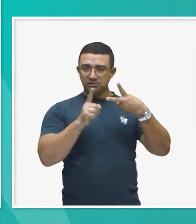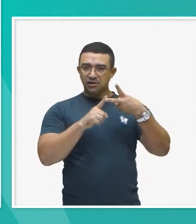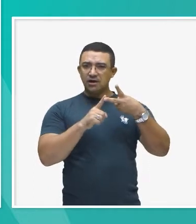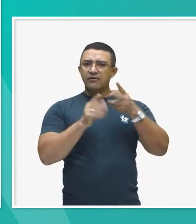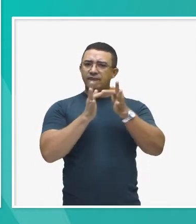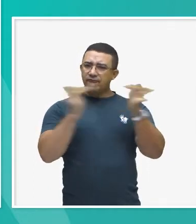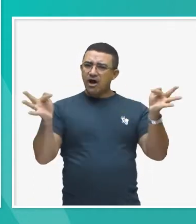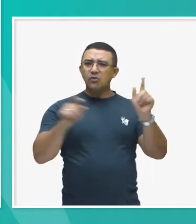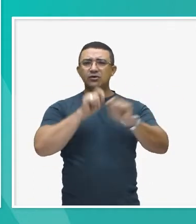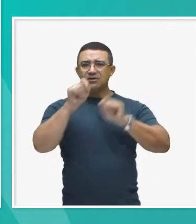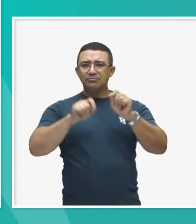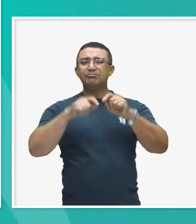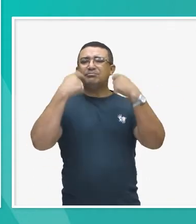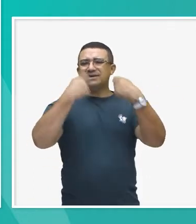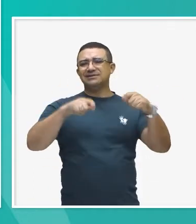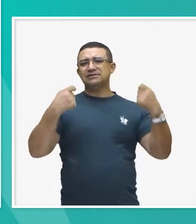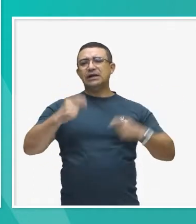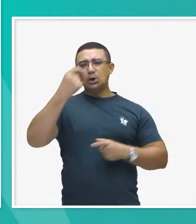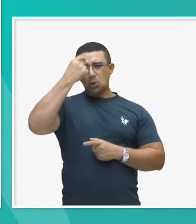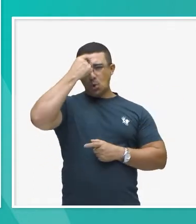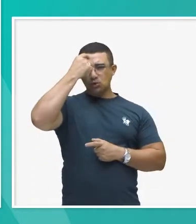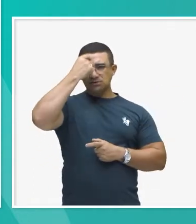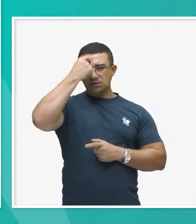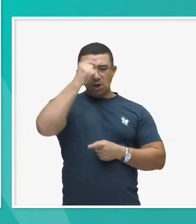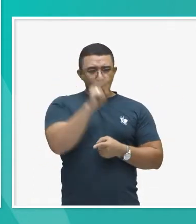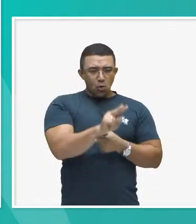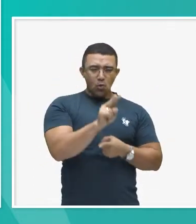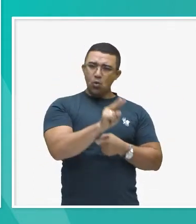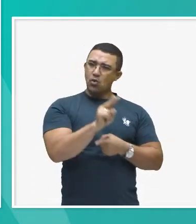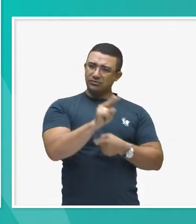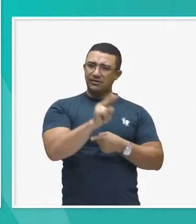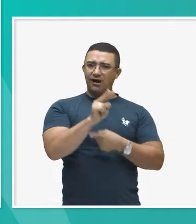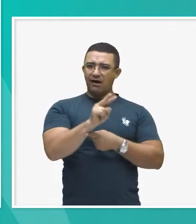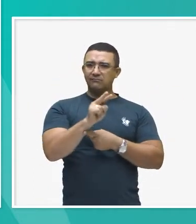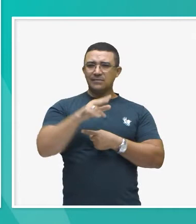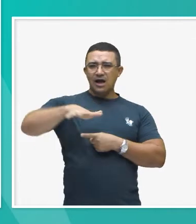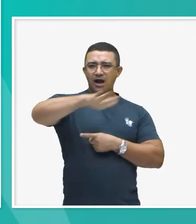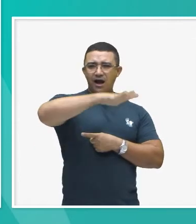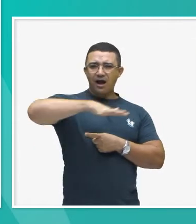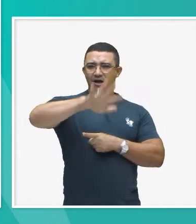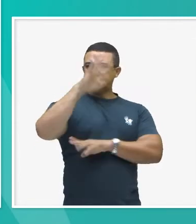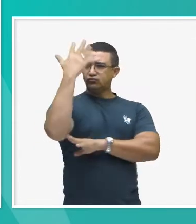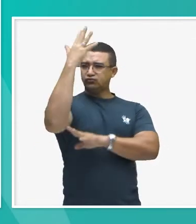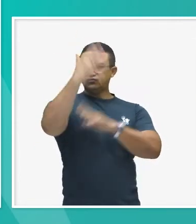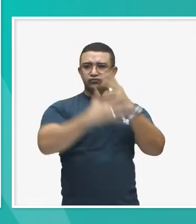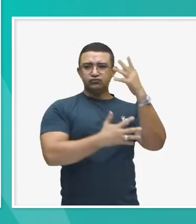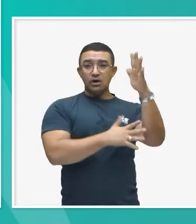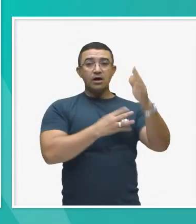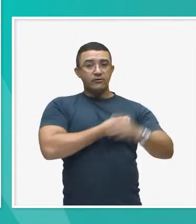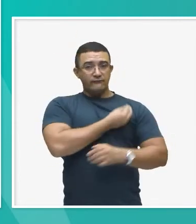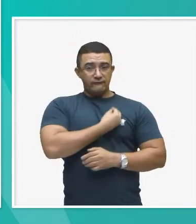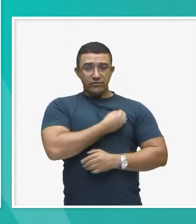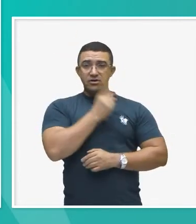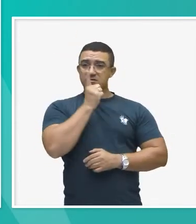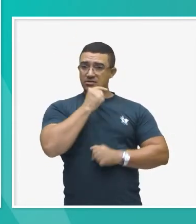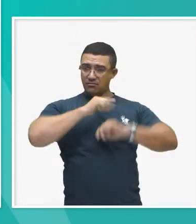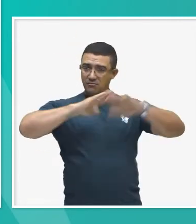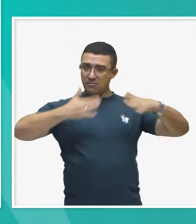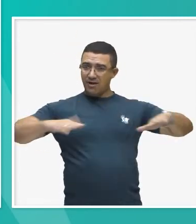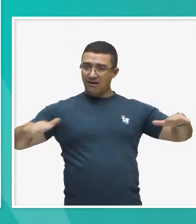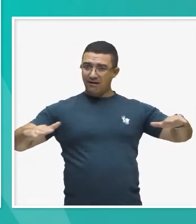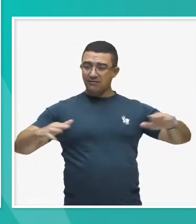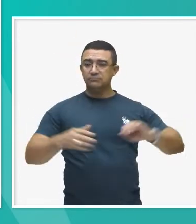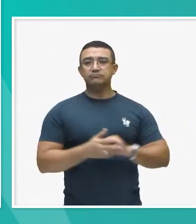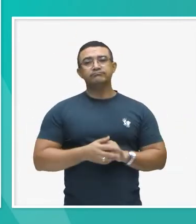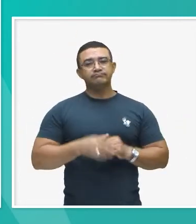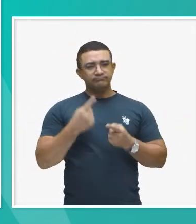tá? Conscientizar que a gente tem que cuidar do nosso meio ambiente, da nossa vida marinha, porque o oceano